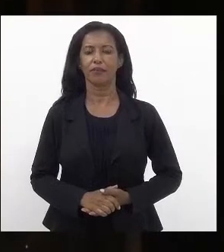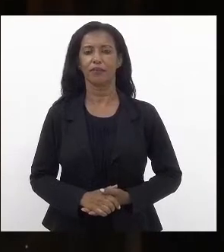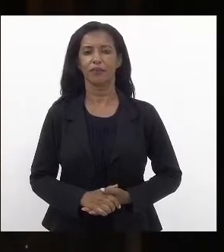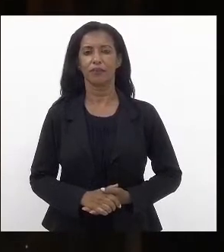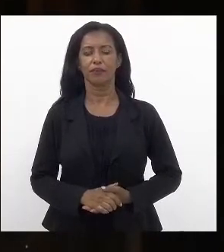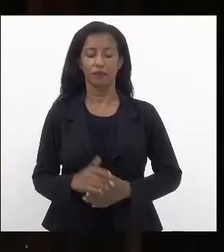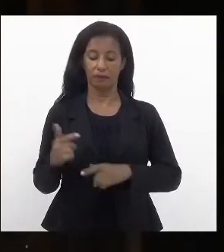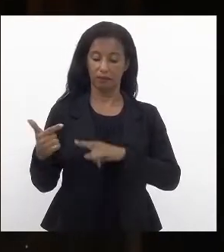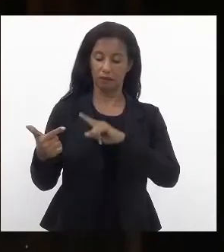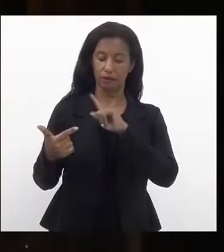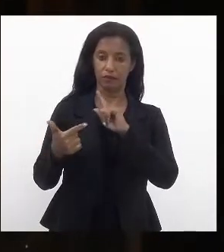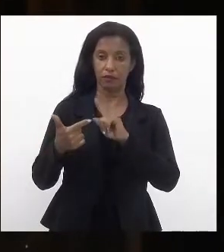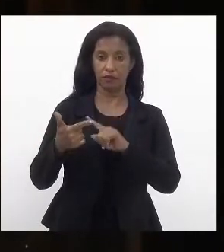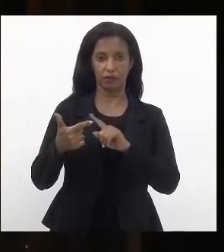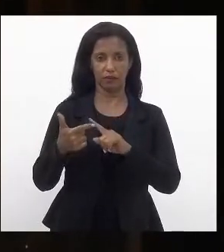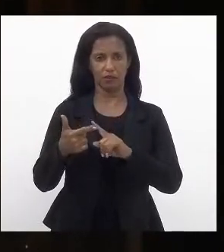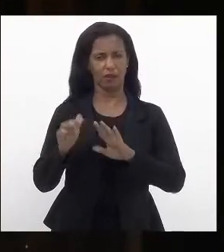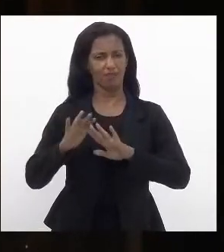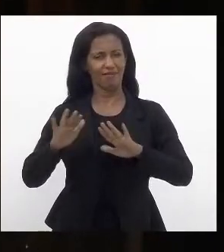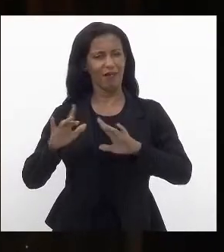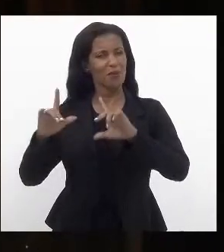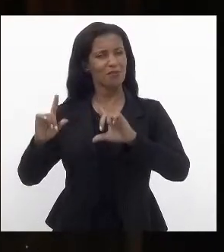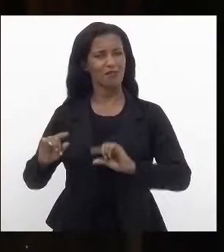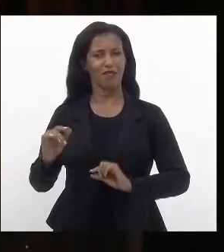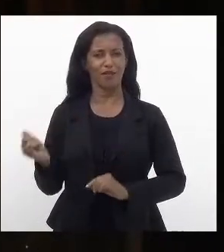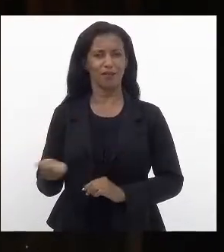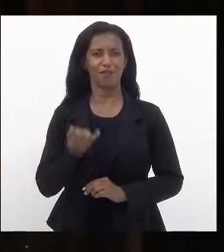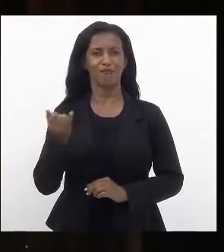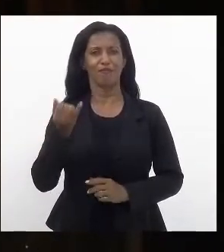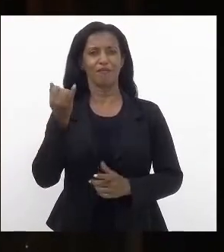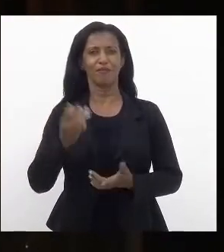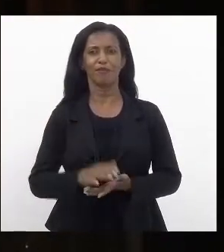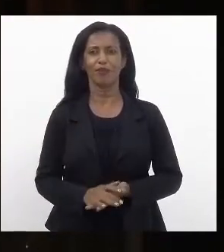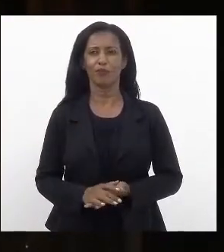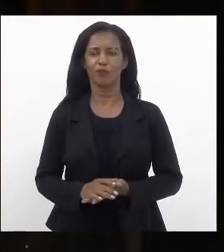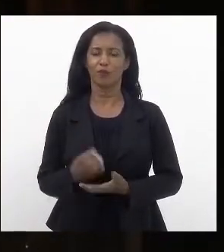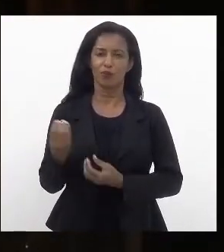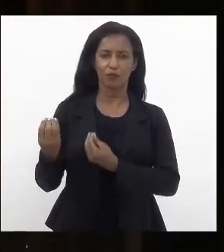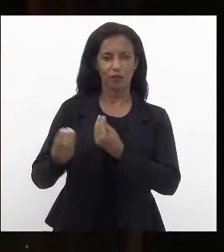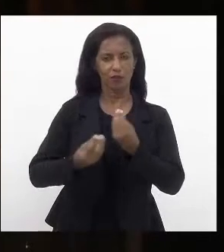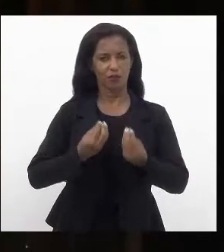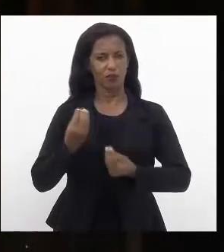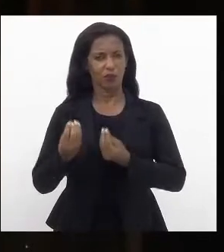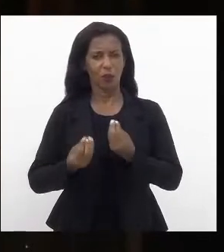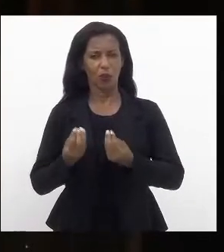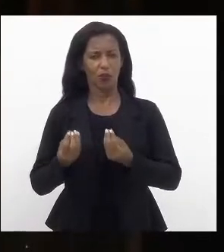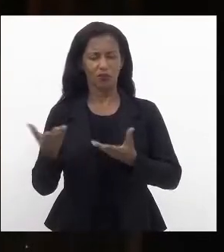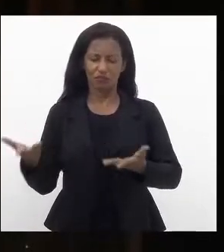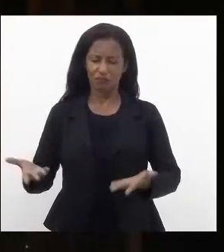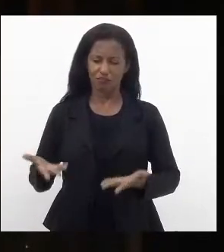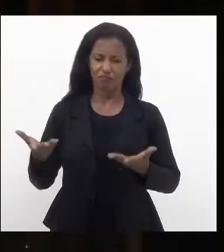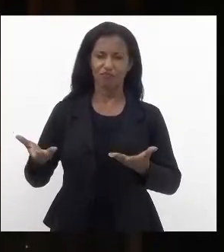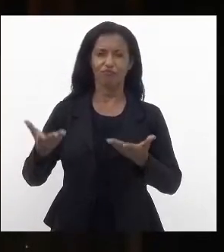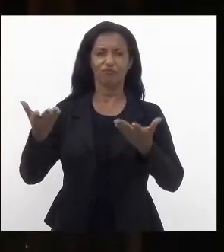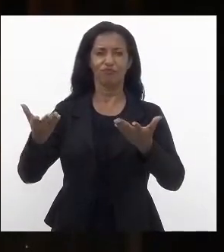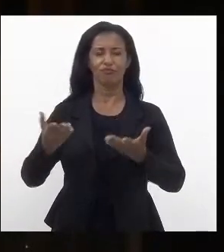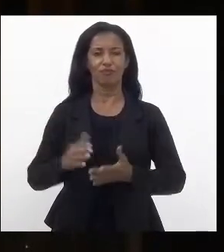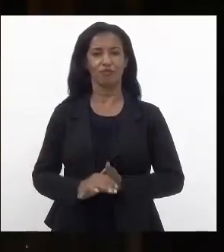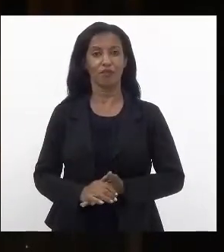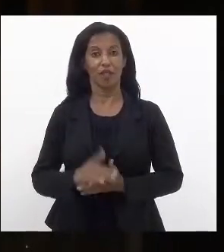O segundo ponto, não menos importante, e com tanta nobreza,